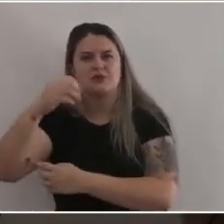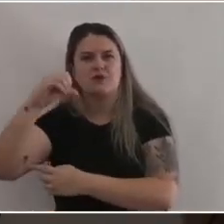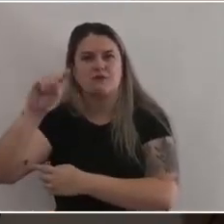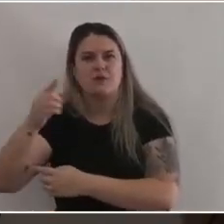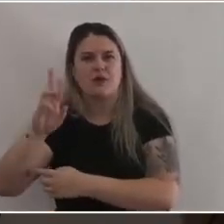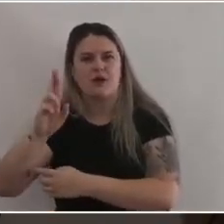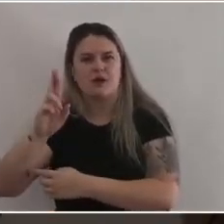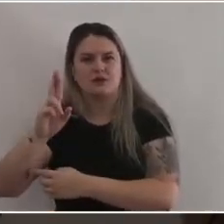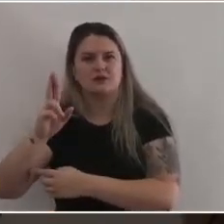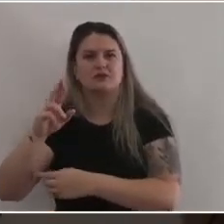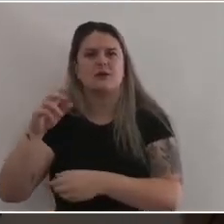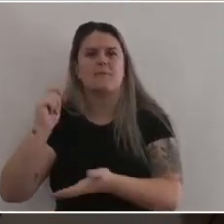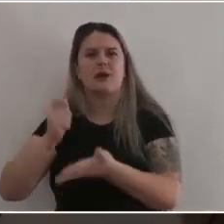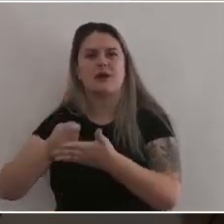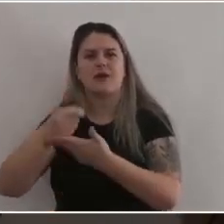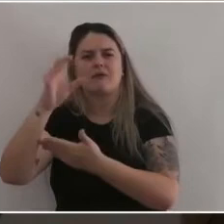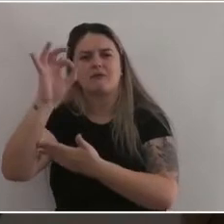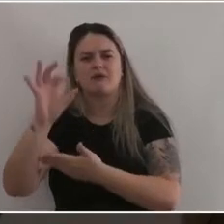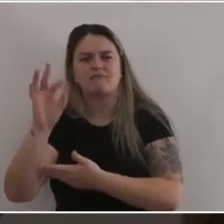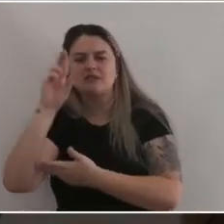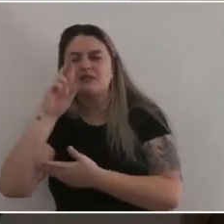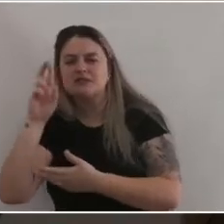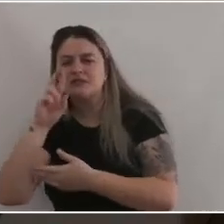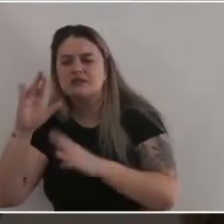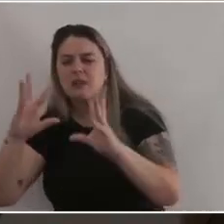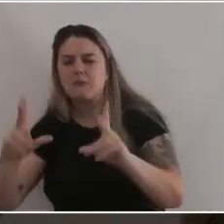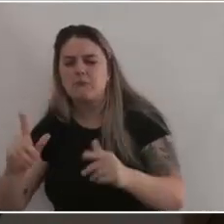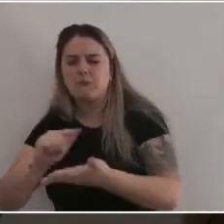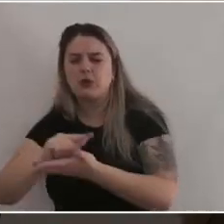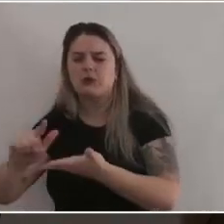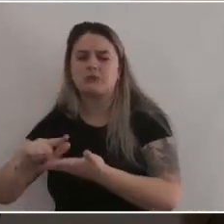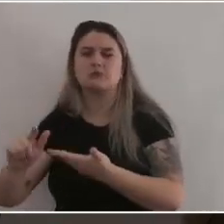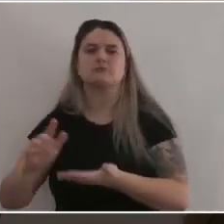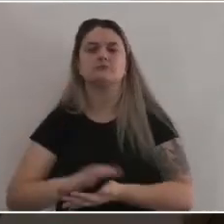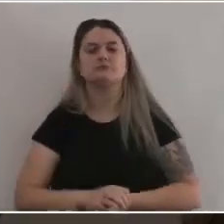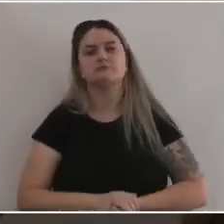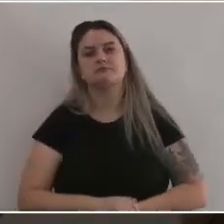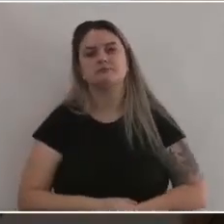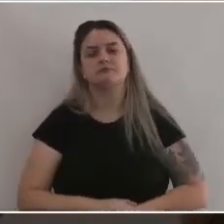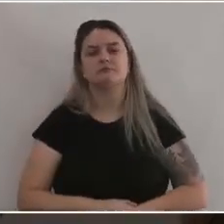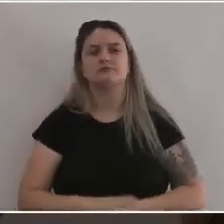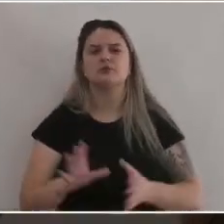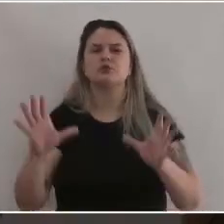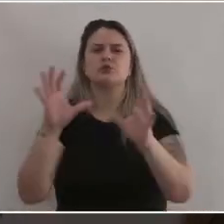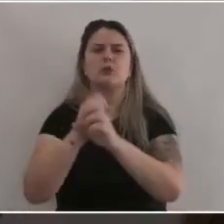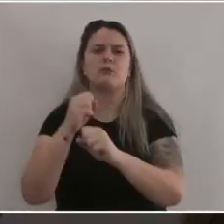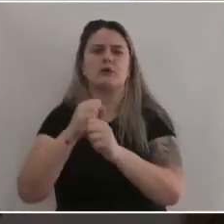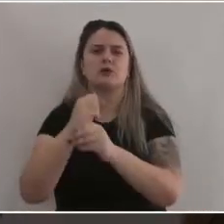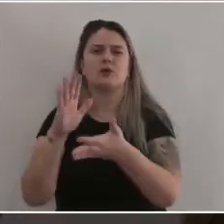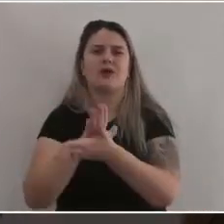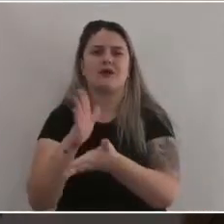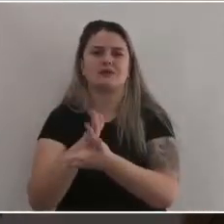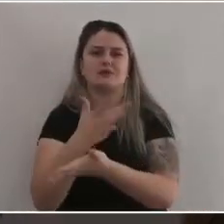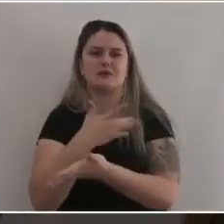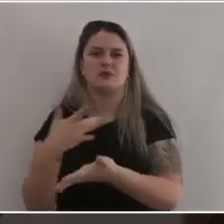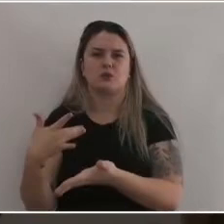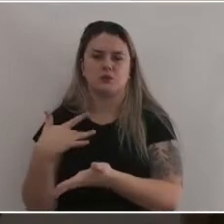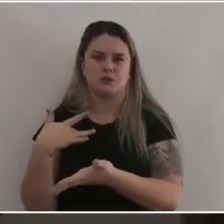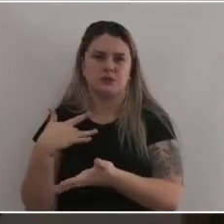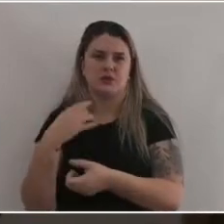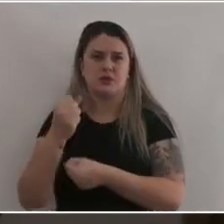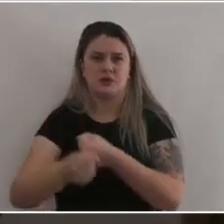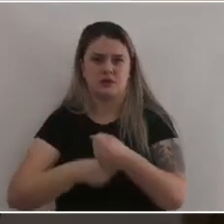10.019.000. Taxa de vigilância sanitária, R$ 1.522.000. Então, o total de gasto com saúde no exercício